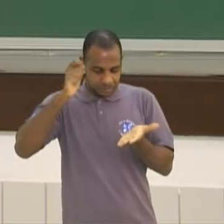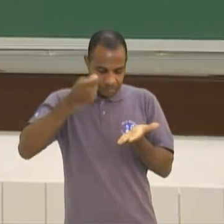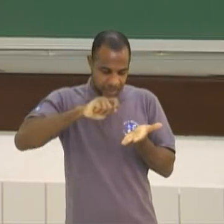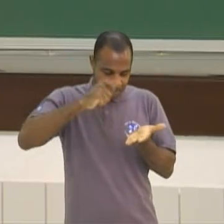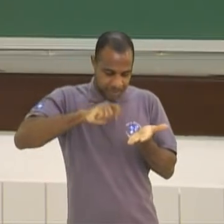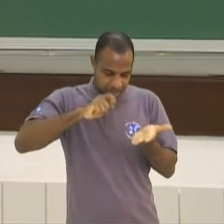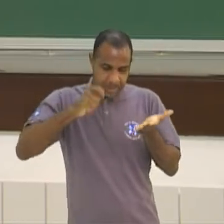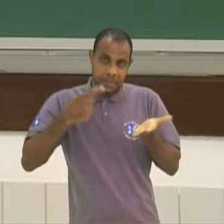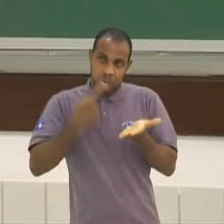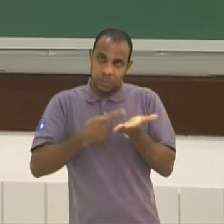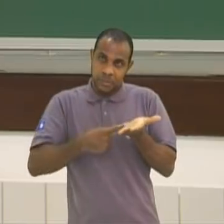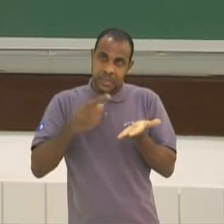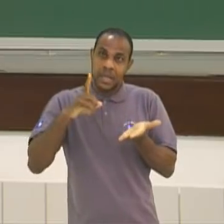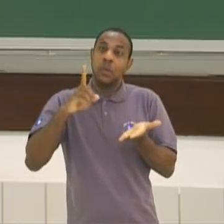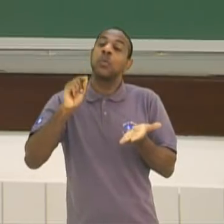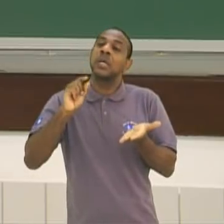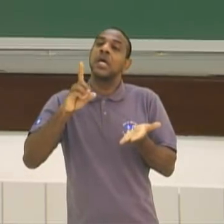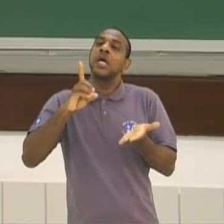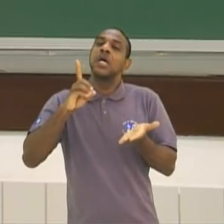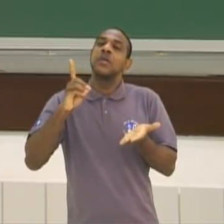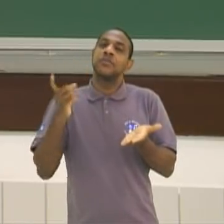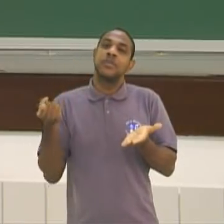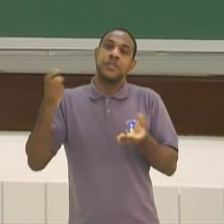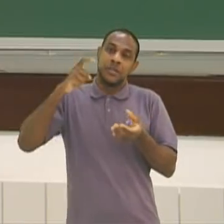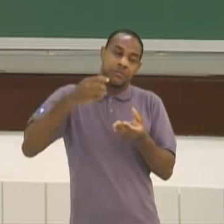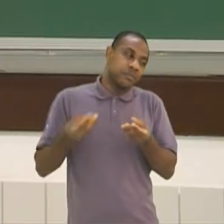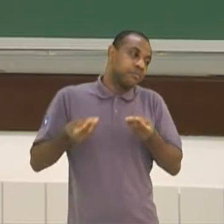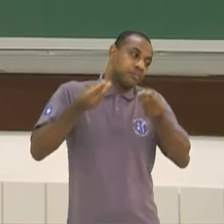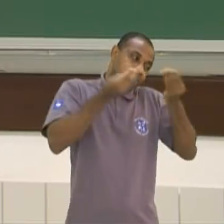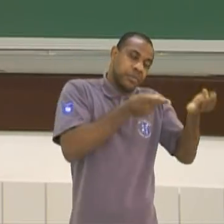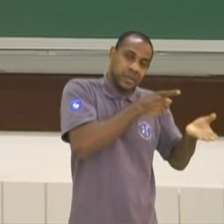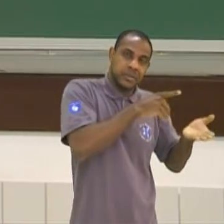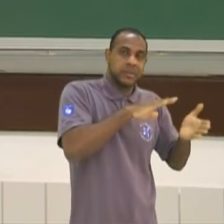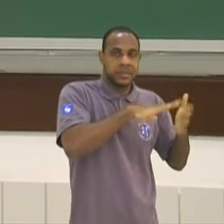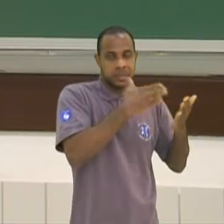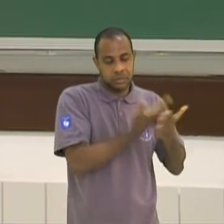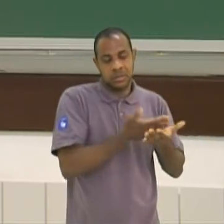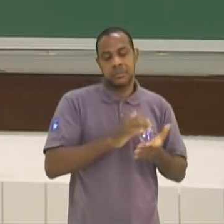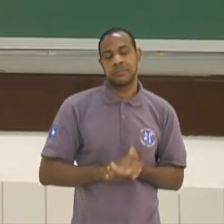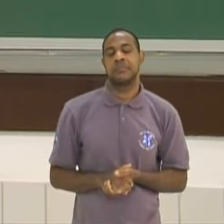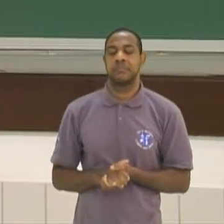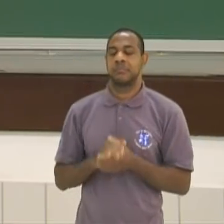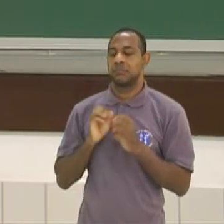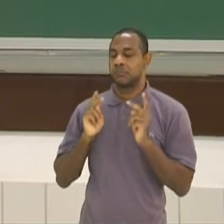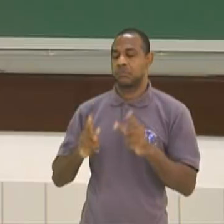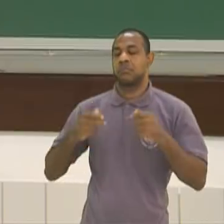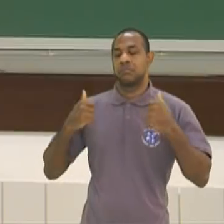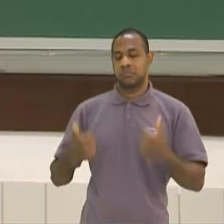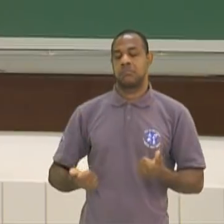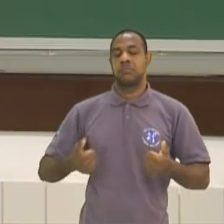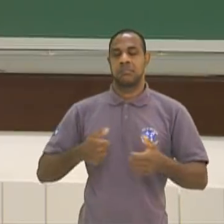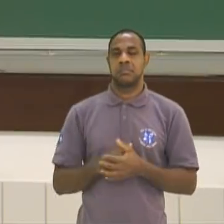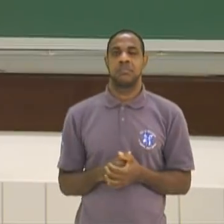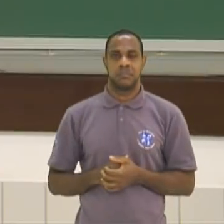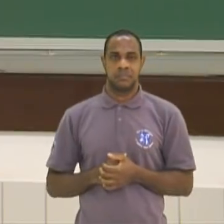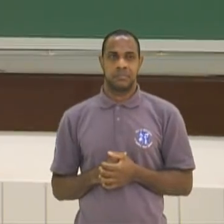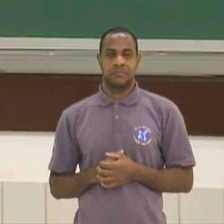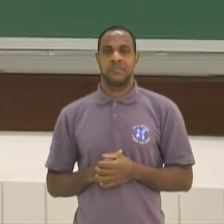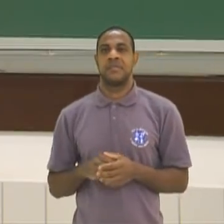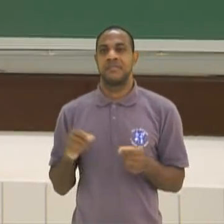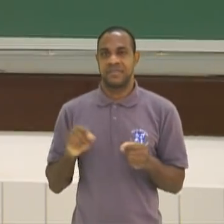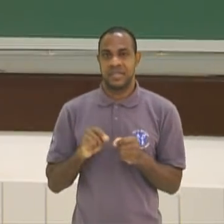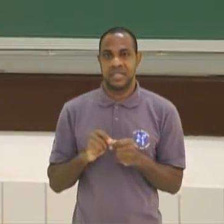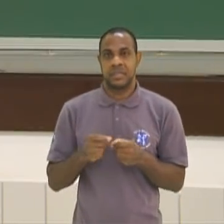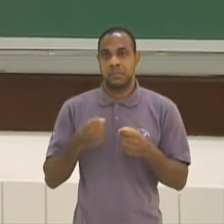marcar para devolver na sua escola e garantir sua presença, sua avaliação, ok? Combinado? Promete que vai fazer bem bonitinho,